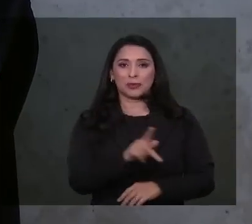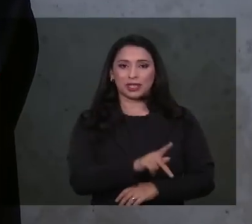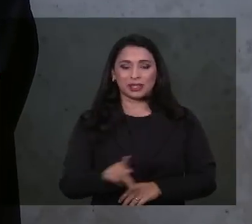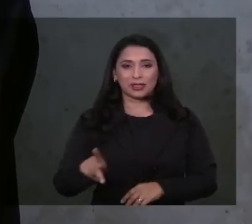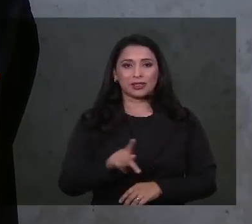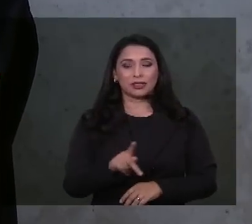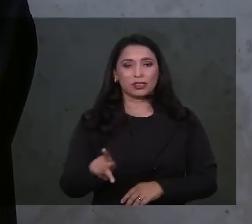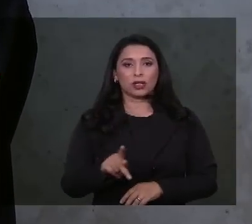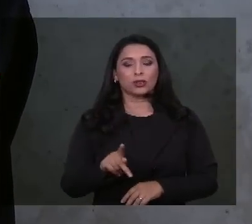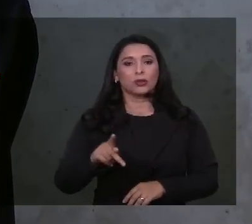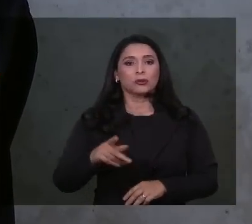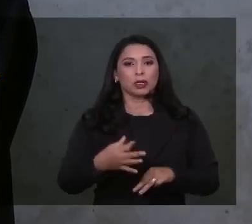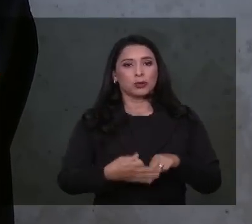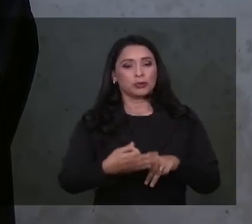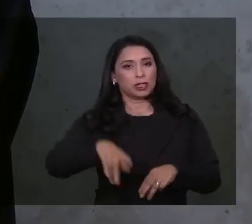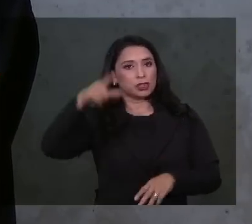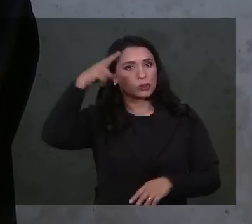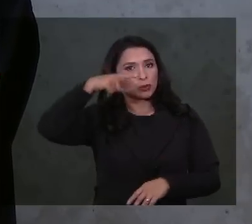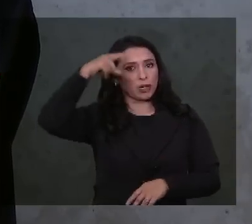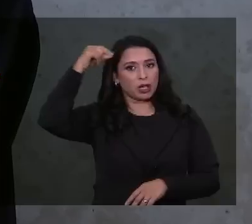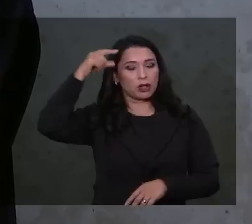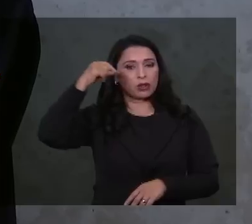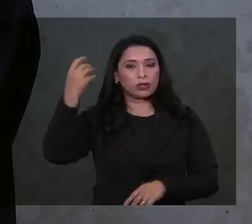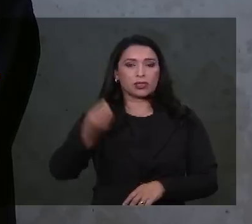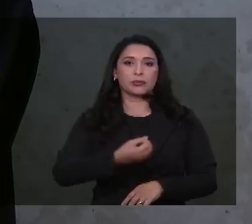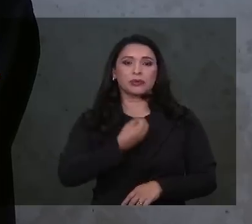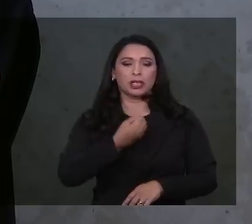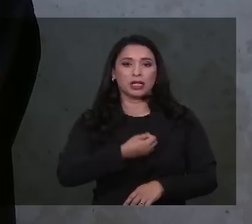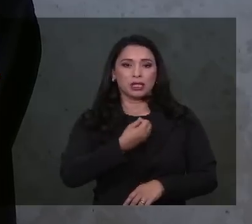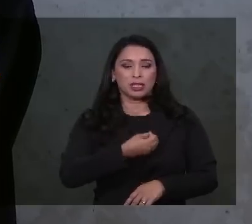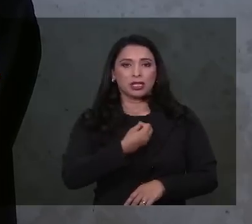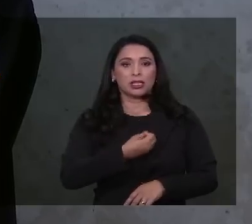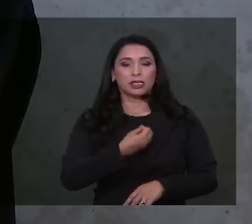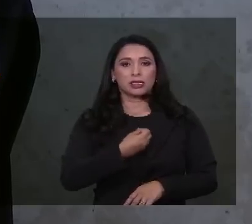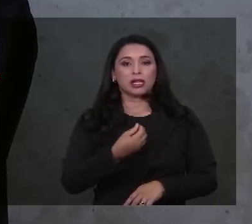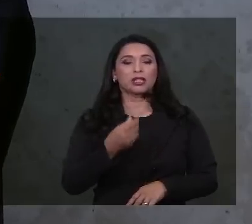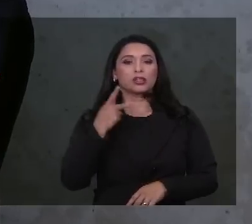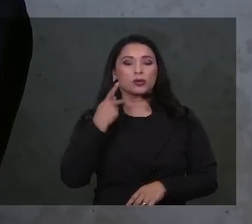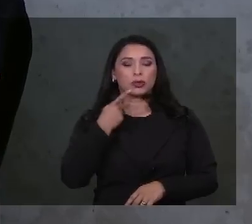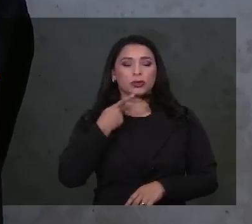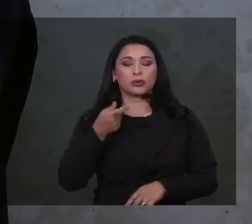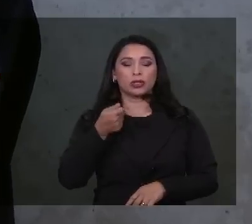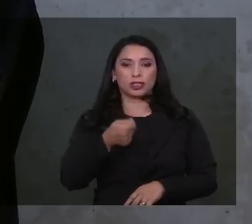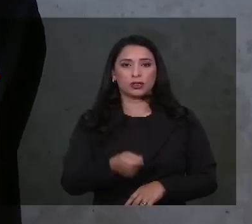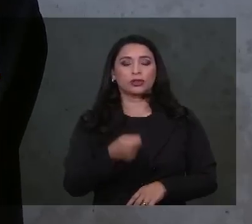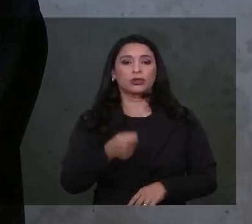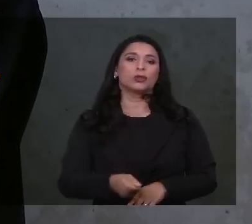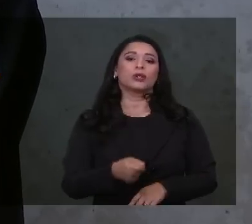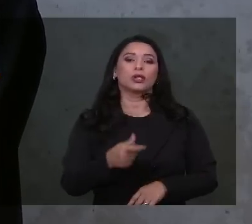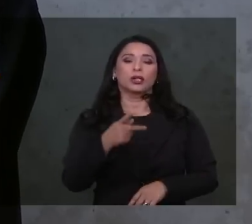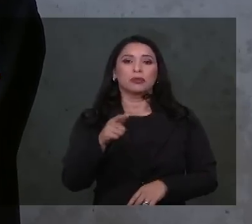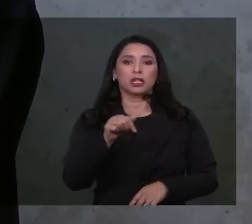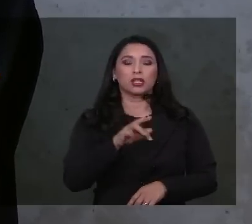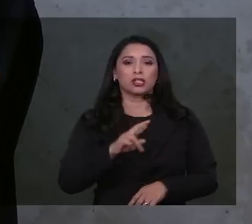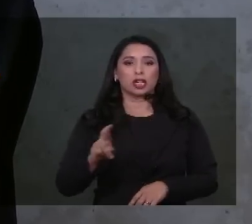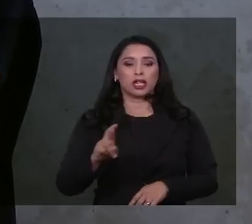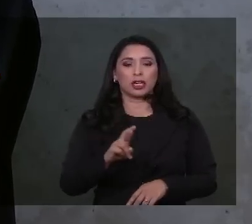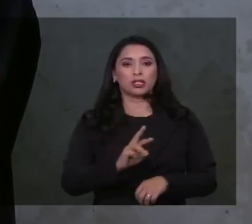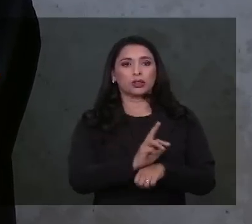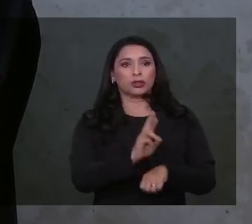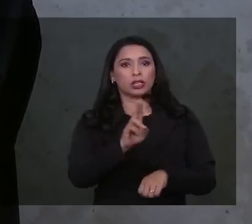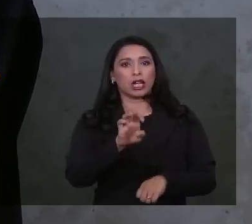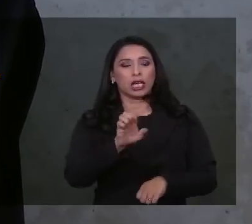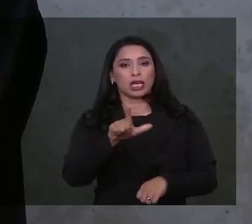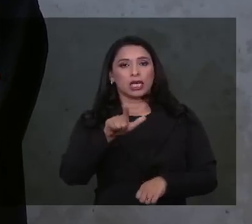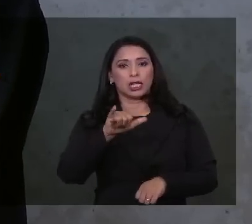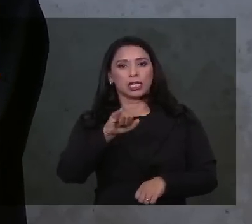Roberto Barroso, presente a senhora procuradora-geral da República Interina, doutora Eliseta Ramos, tomou posse Sua